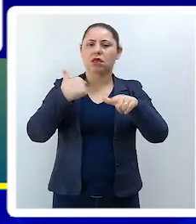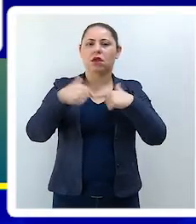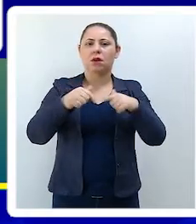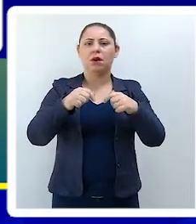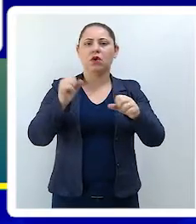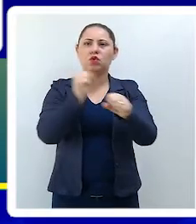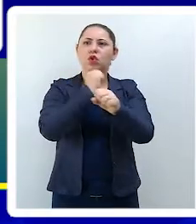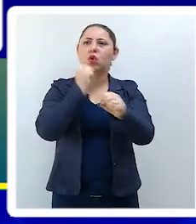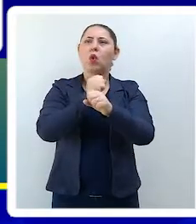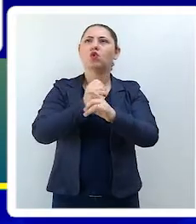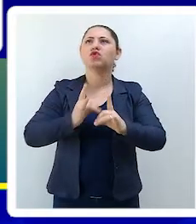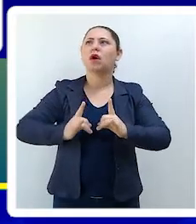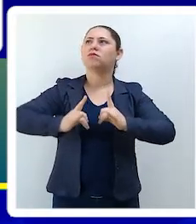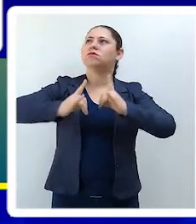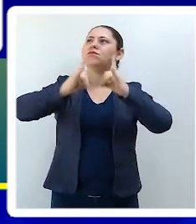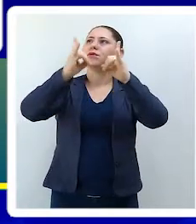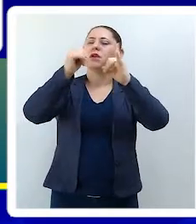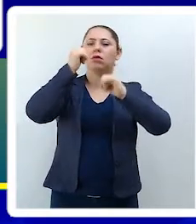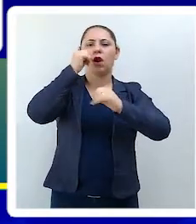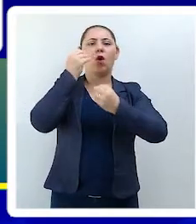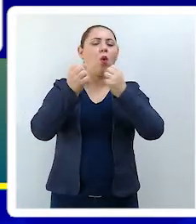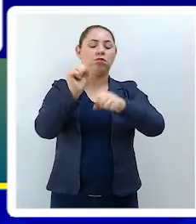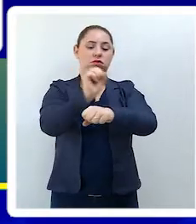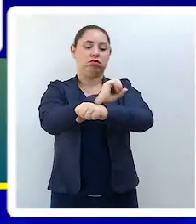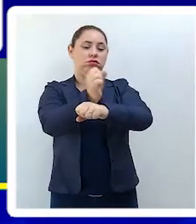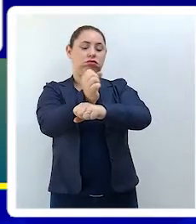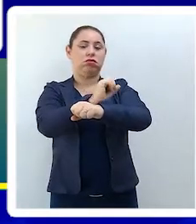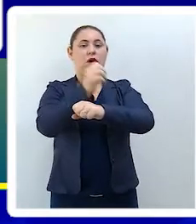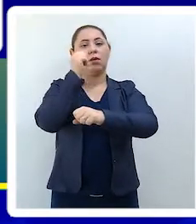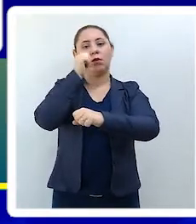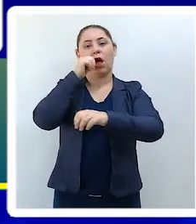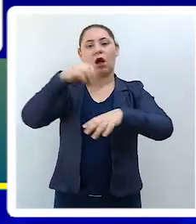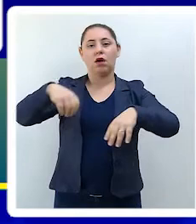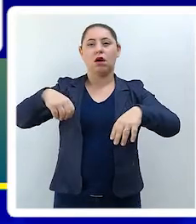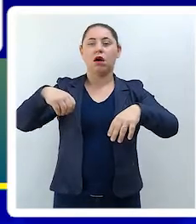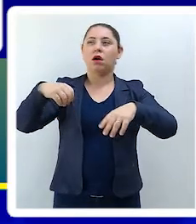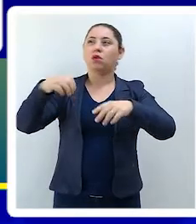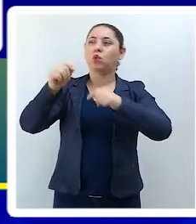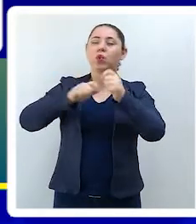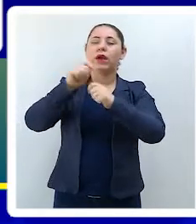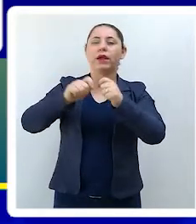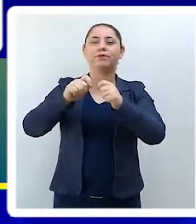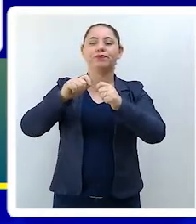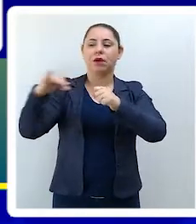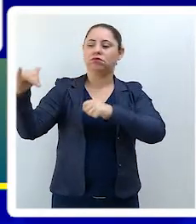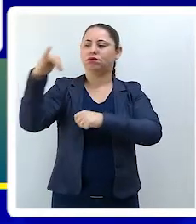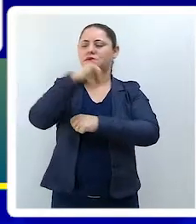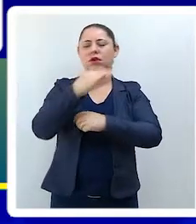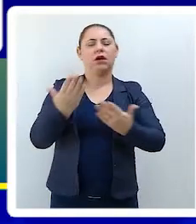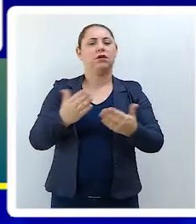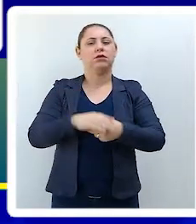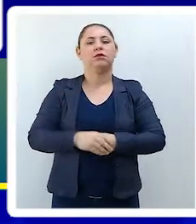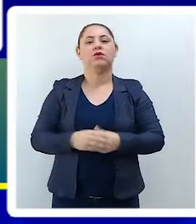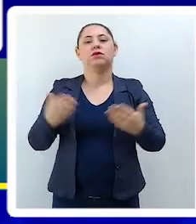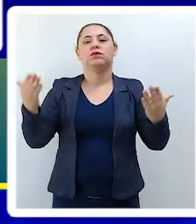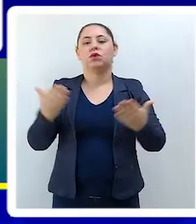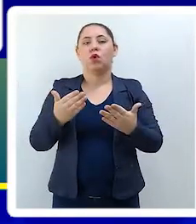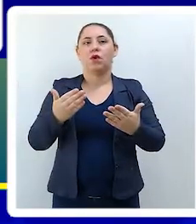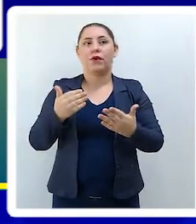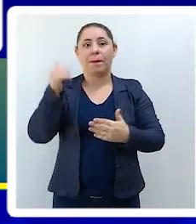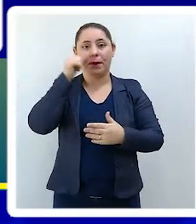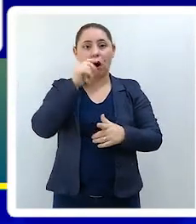mulheres trabalhando na construção civil, mulheres como motoristas, mulheres como pilotos de avião, não, isso não existia. E as